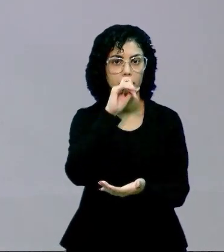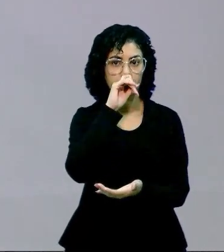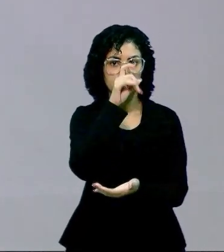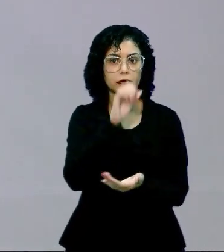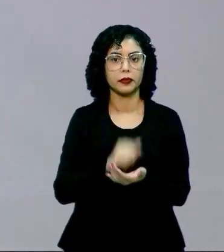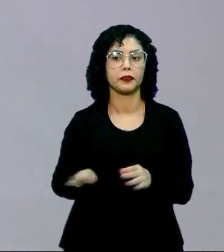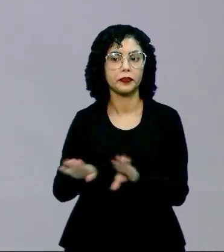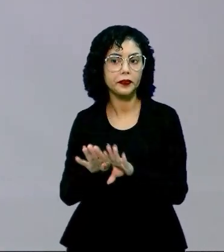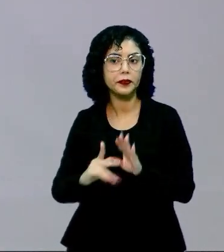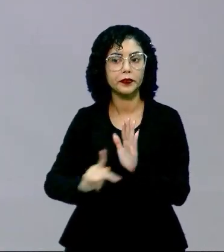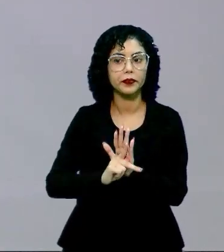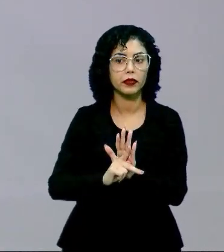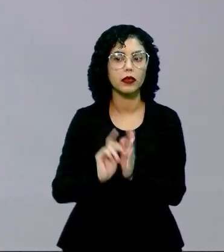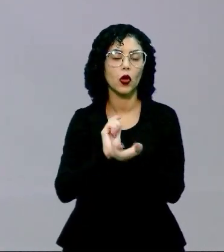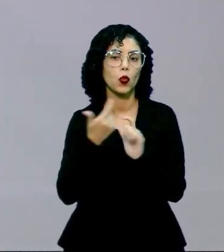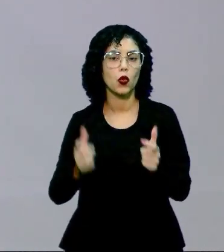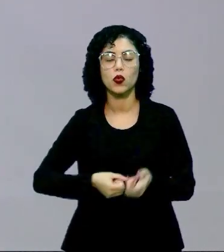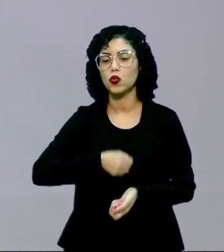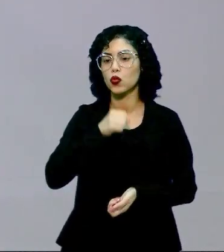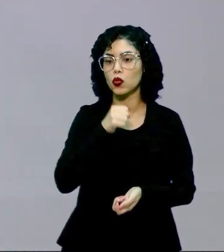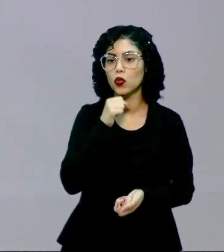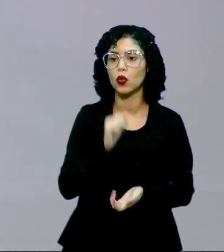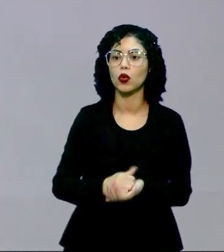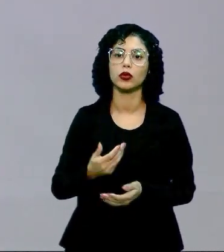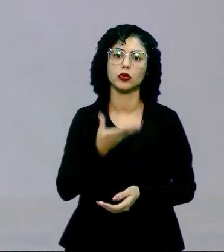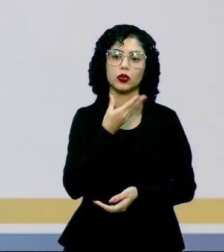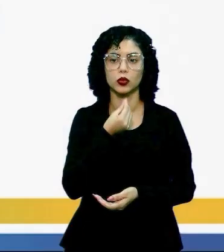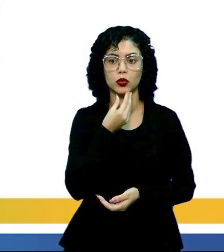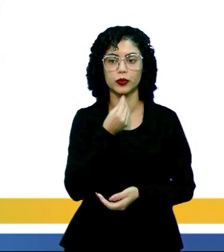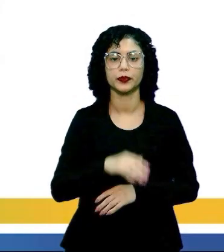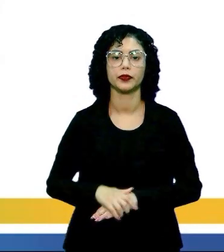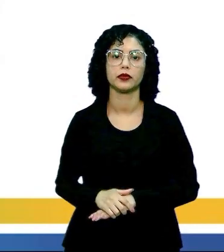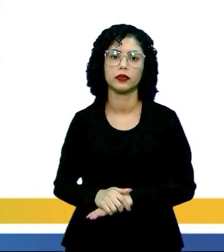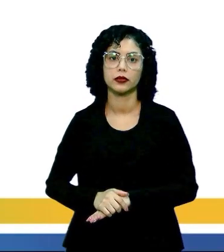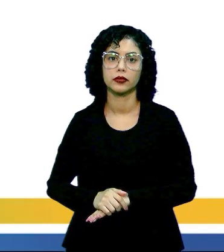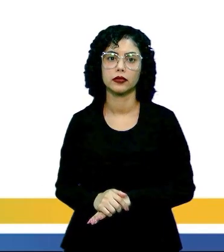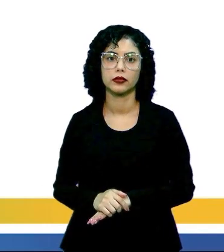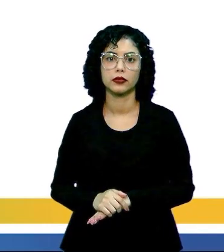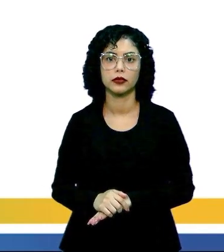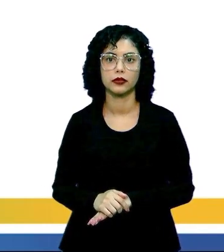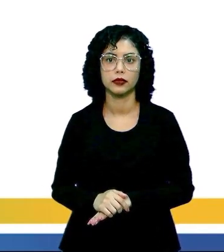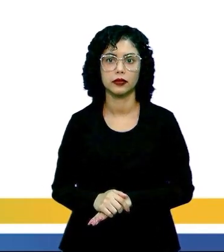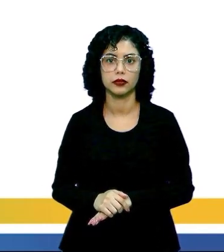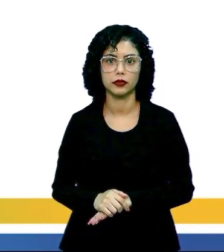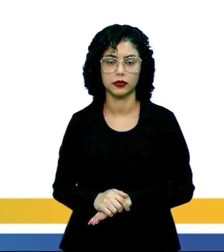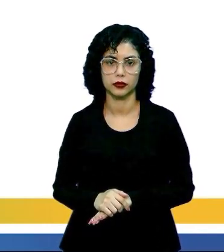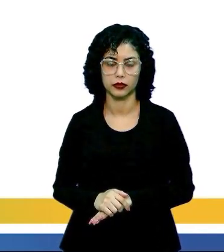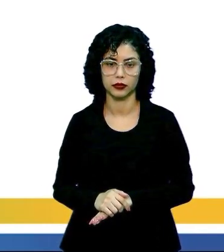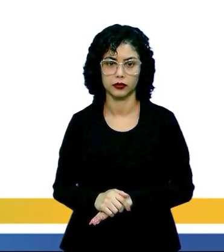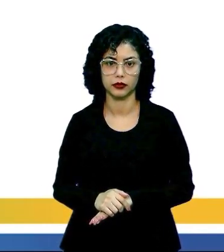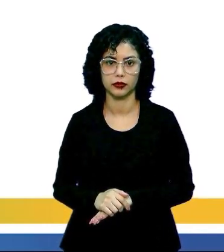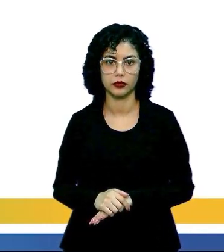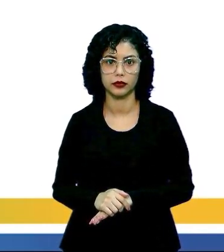composto pelos anciões, pelos mais velhos, os patrícios mais velhos. Vamos